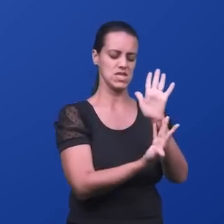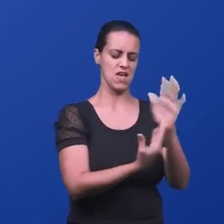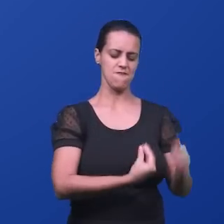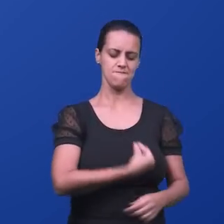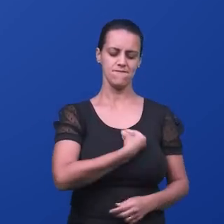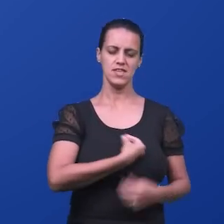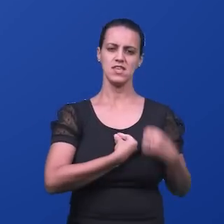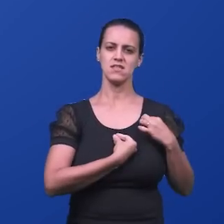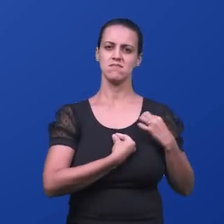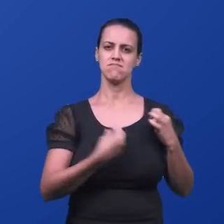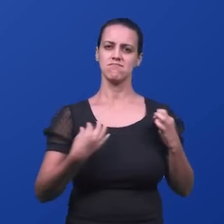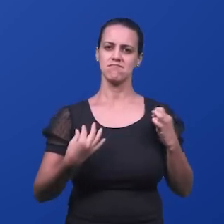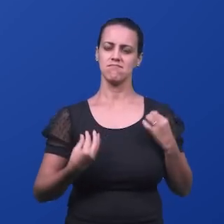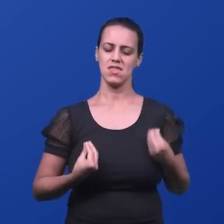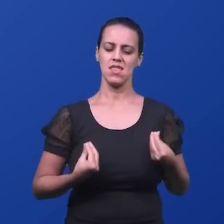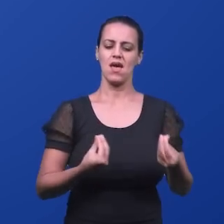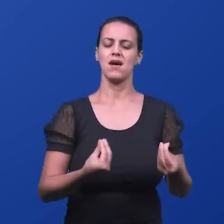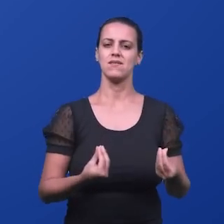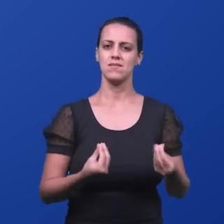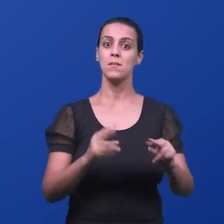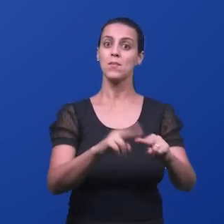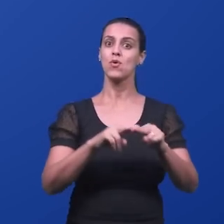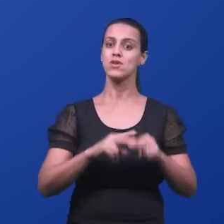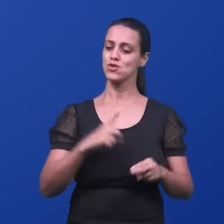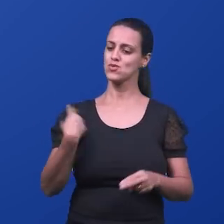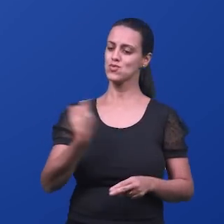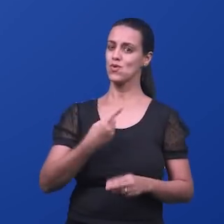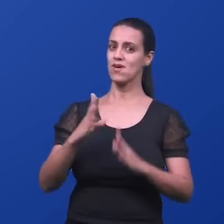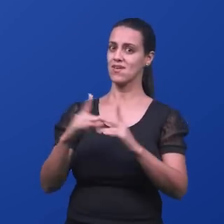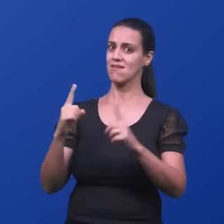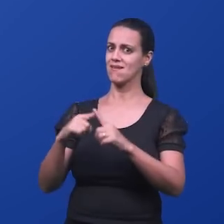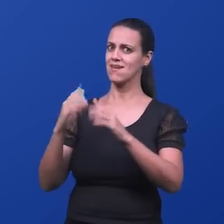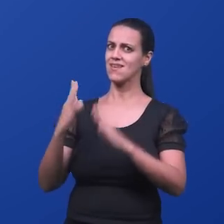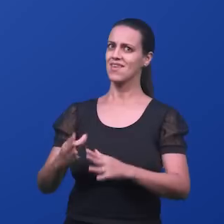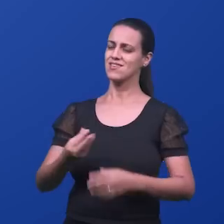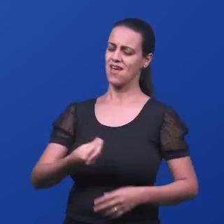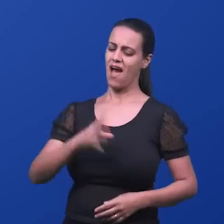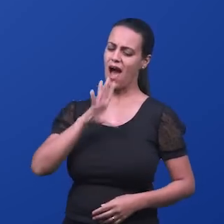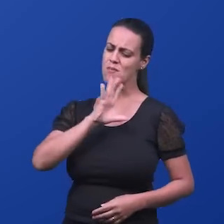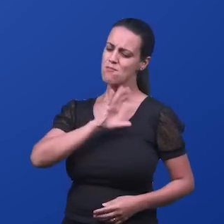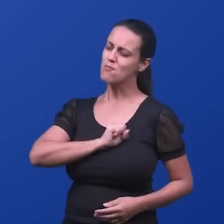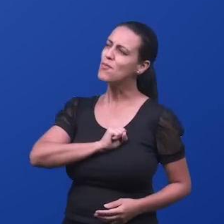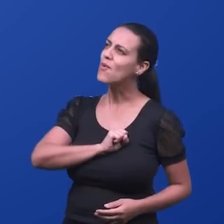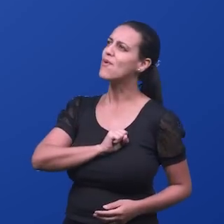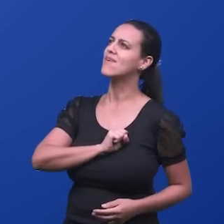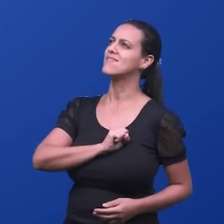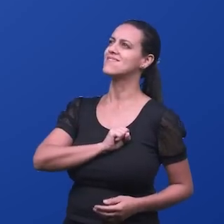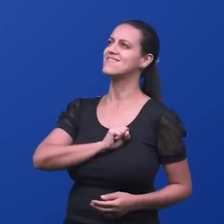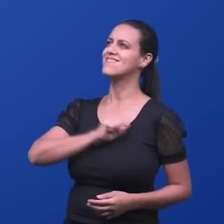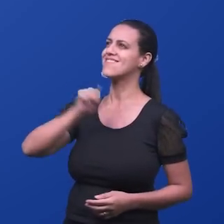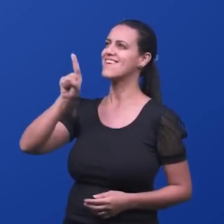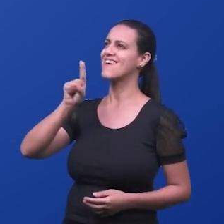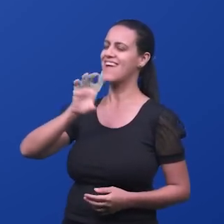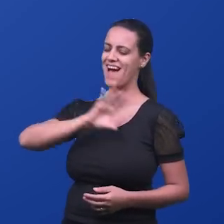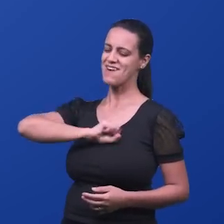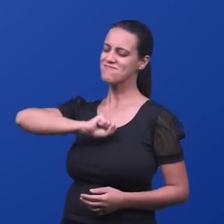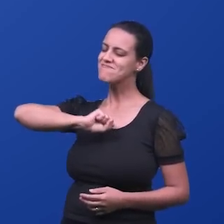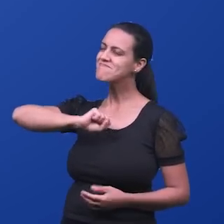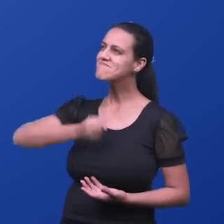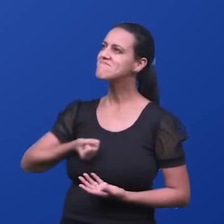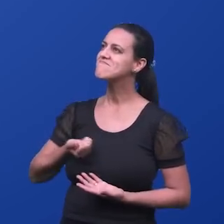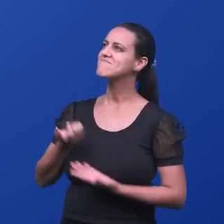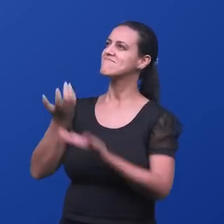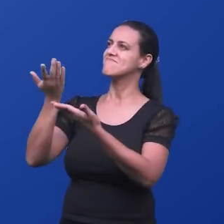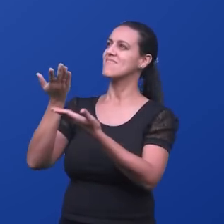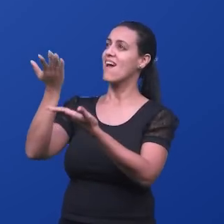vida. E a igreja, então, ela se entrega a este amor. Um amor correspondido entre o noivo, que é